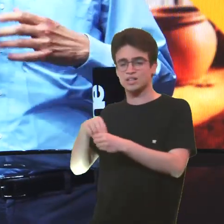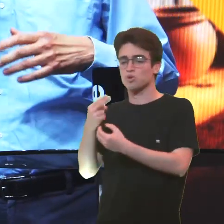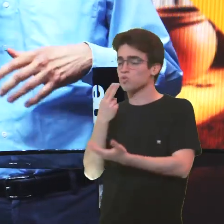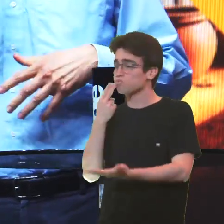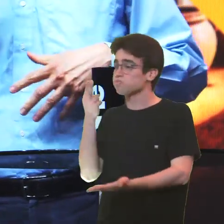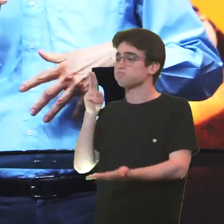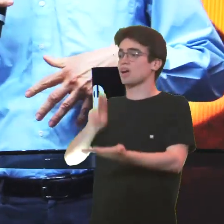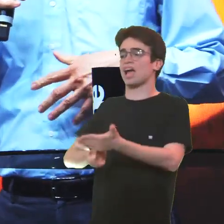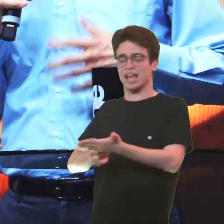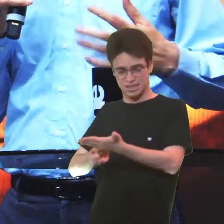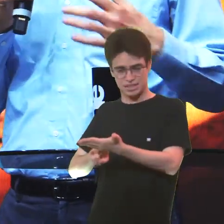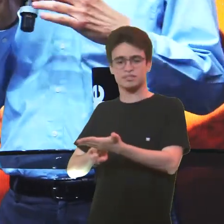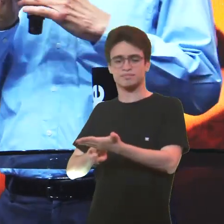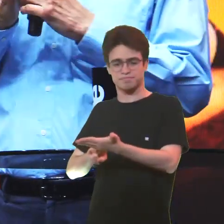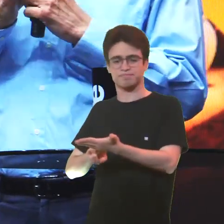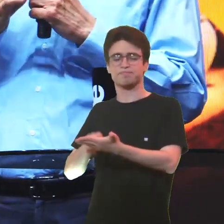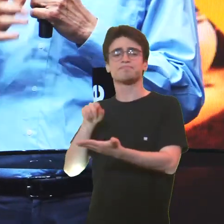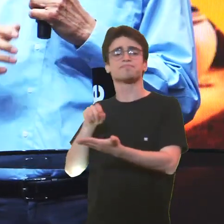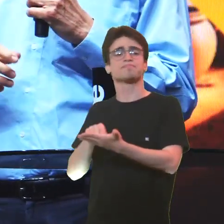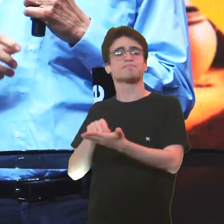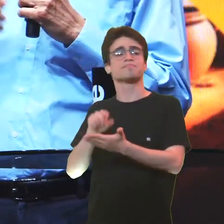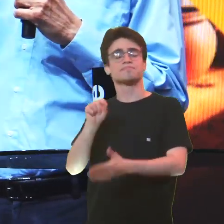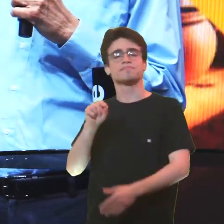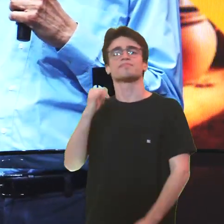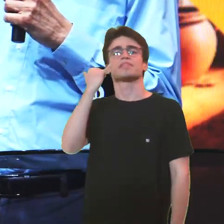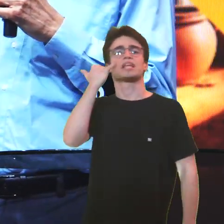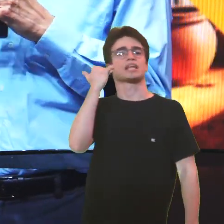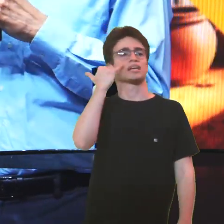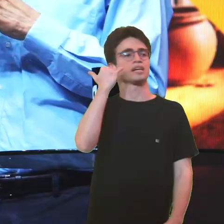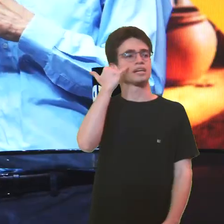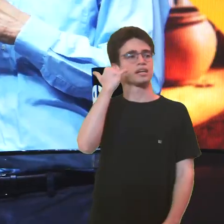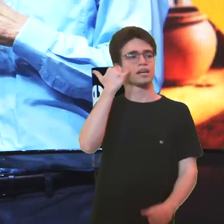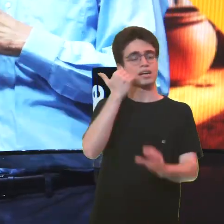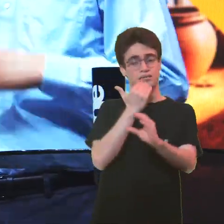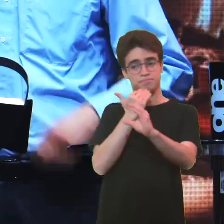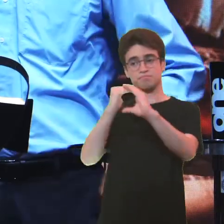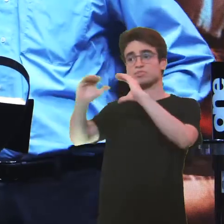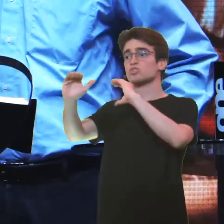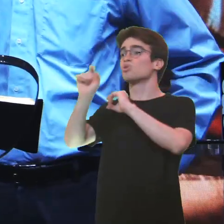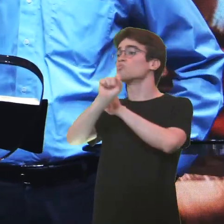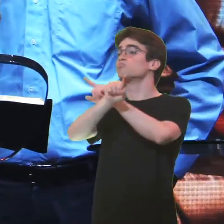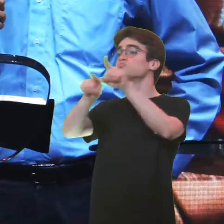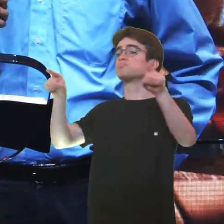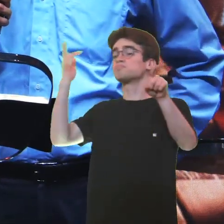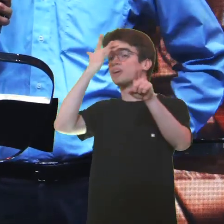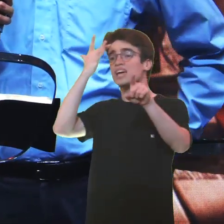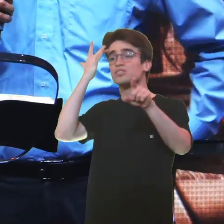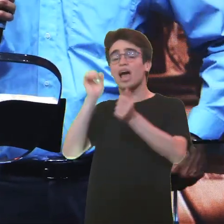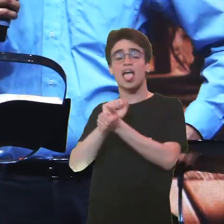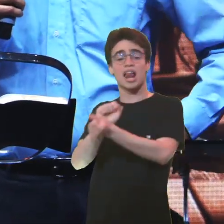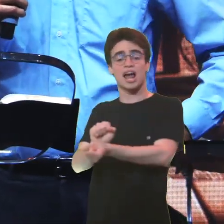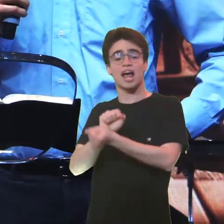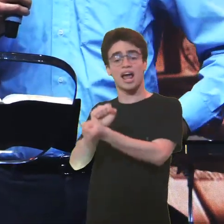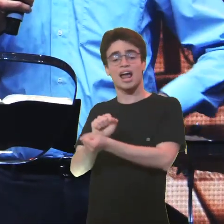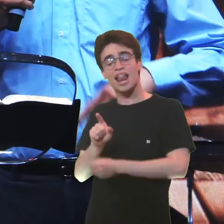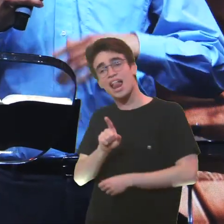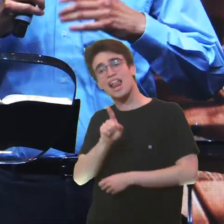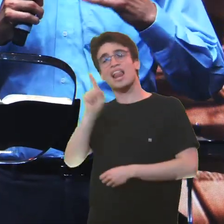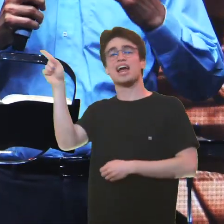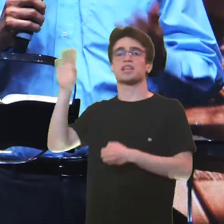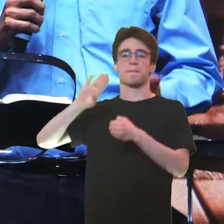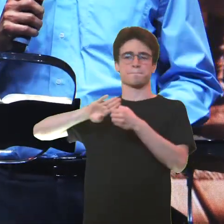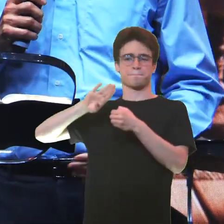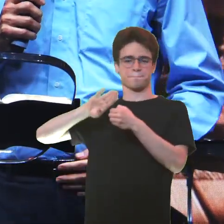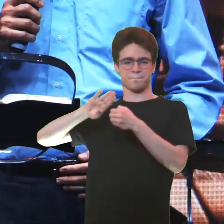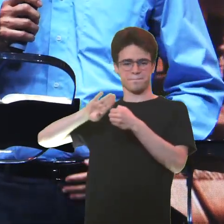uma carta que Jeremías envió a que los Jeremias deportados en enviou aos Babilonia. deportados em Babilônia. La